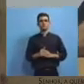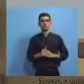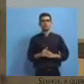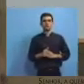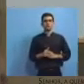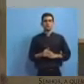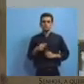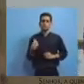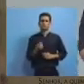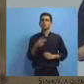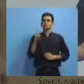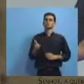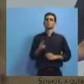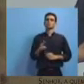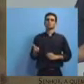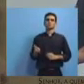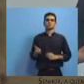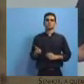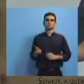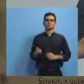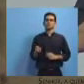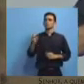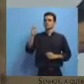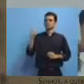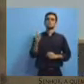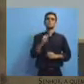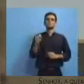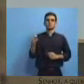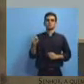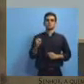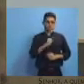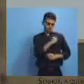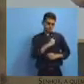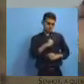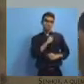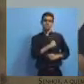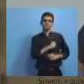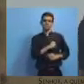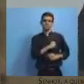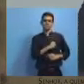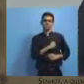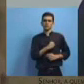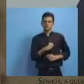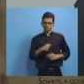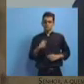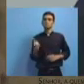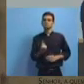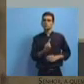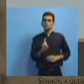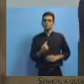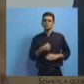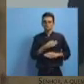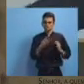Nós, padres, precisamos nos enraizar cada dia mais. Mas aquela raiz que gruda, que entra lá por